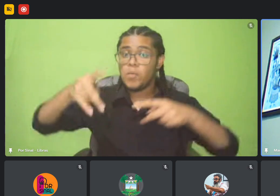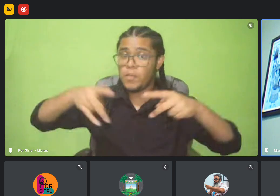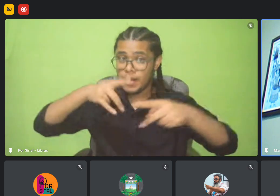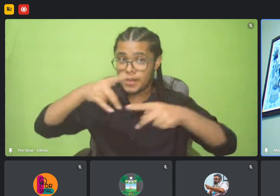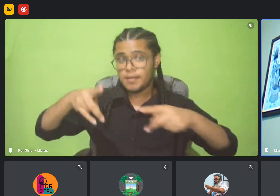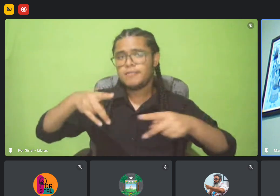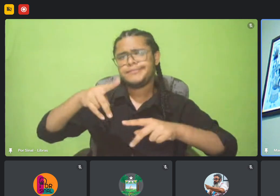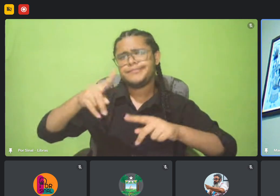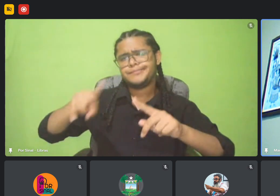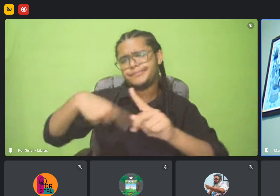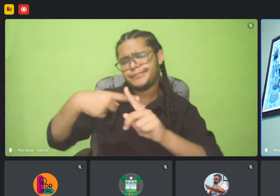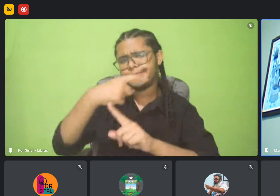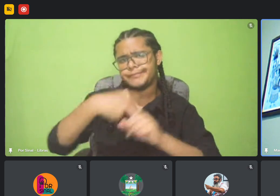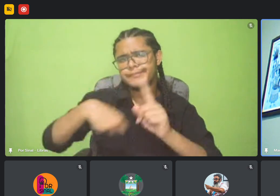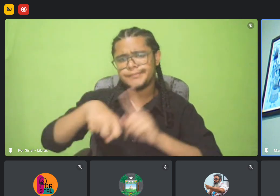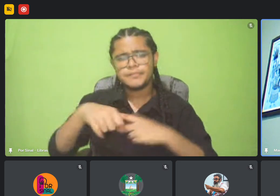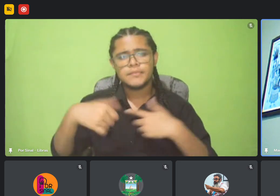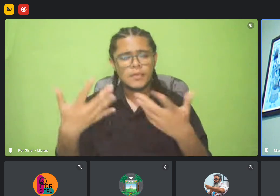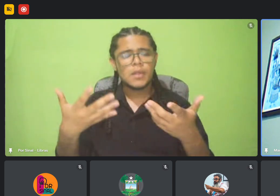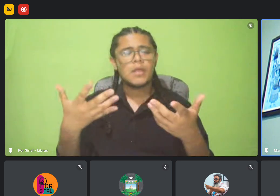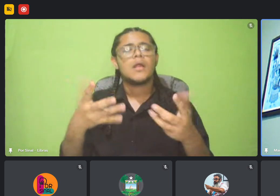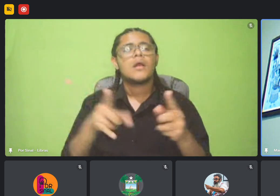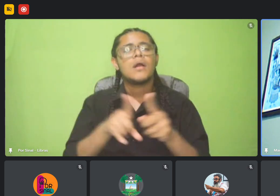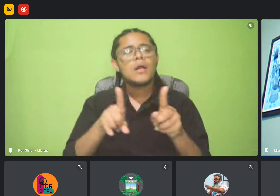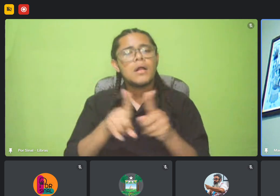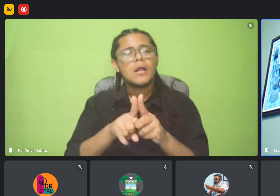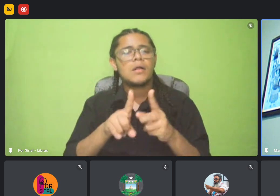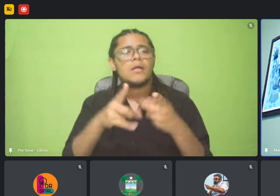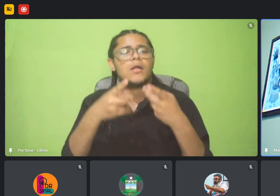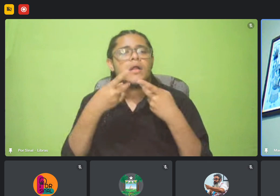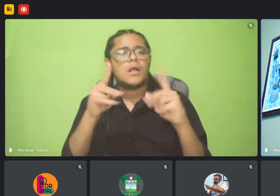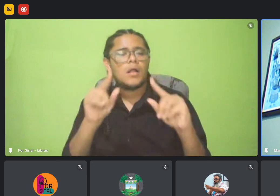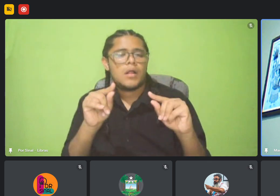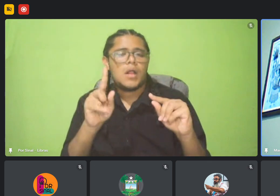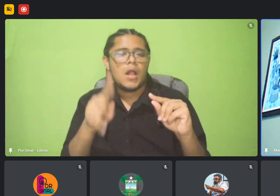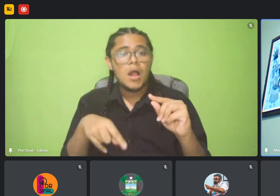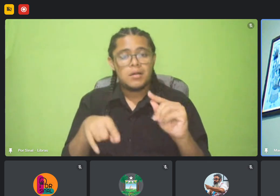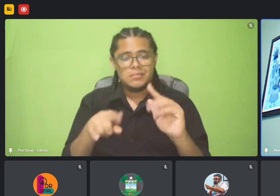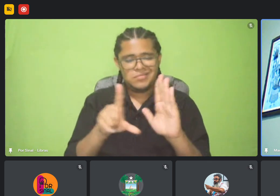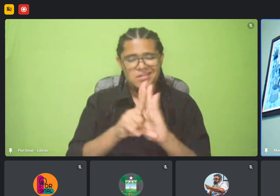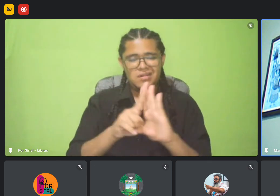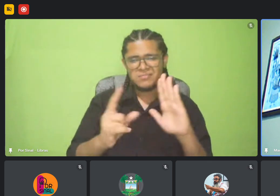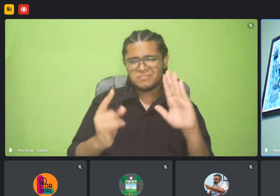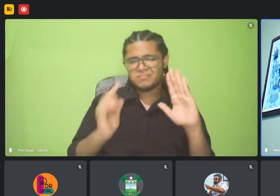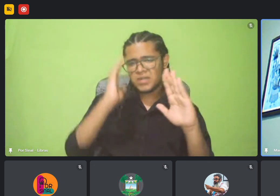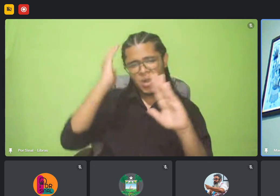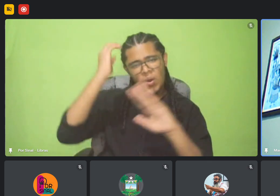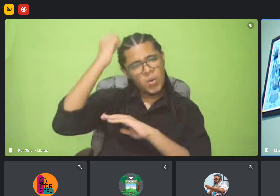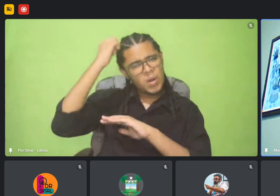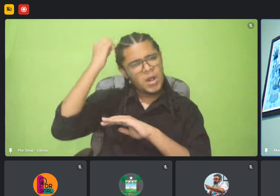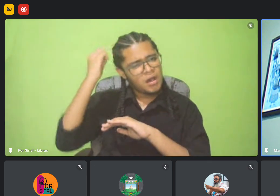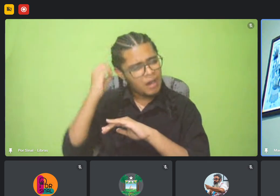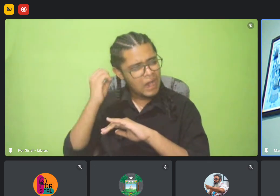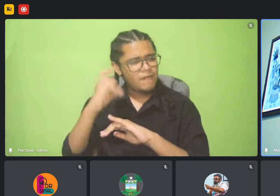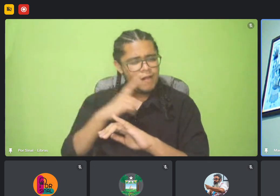dialoga com demandas que vocês precisam ter. E aí, saber se vocês já